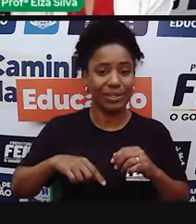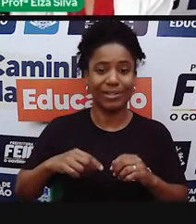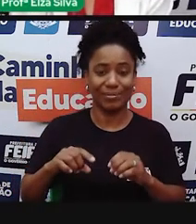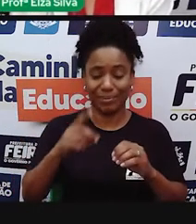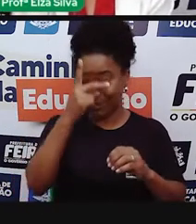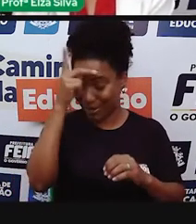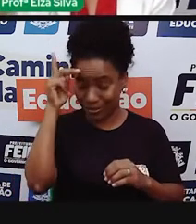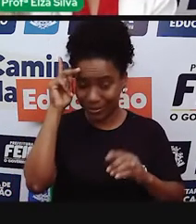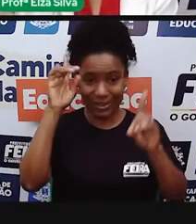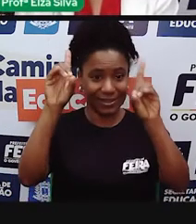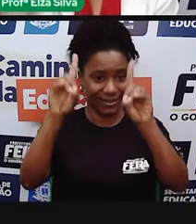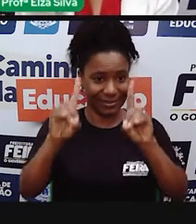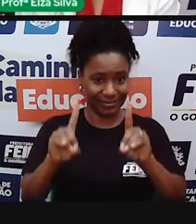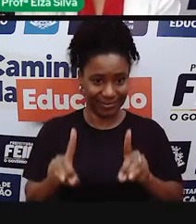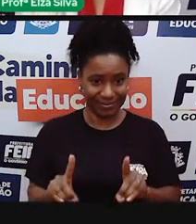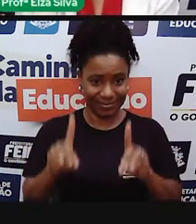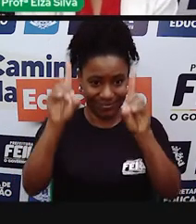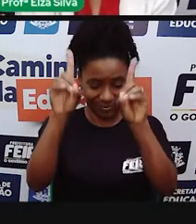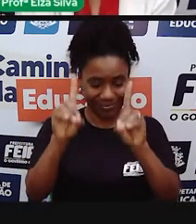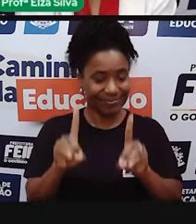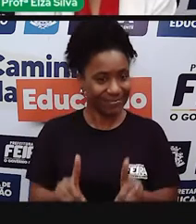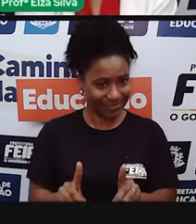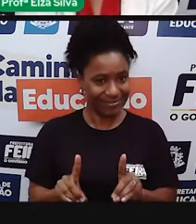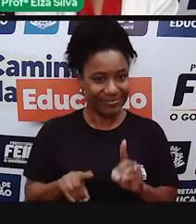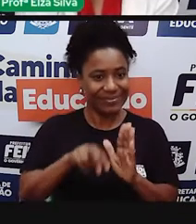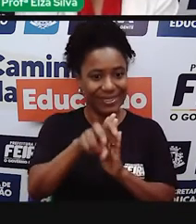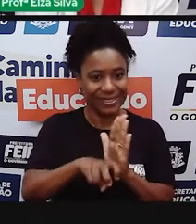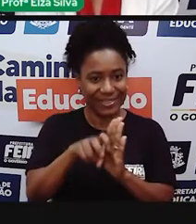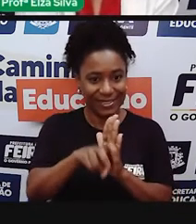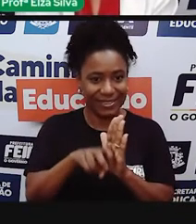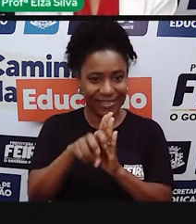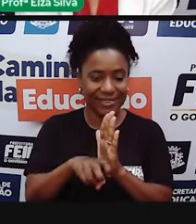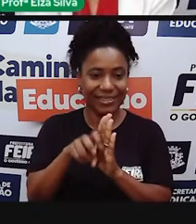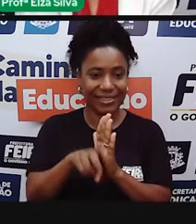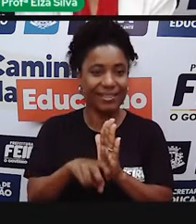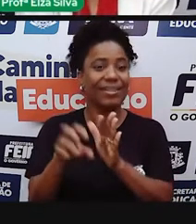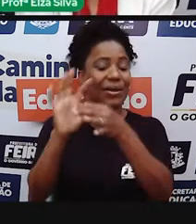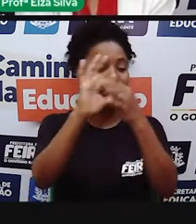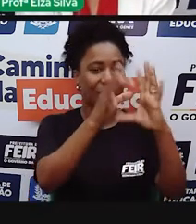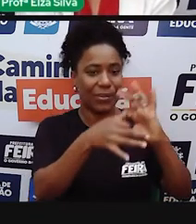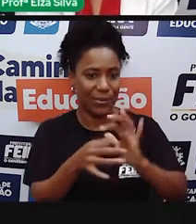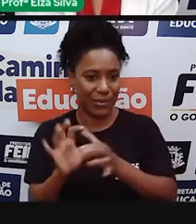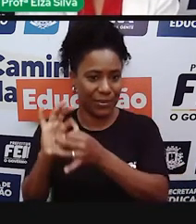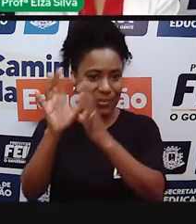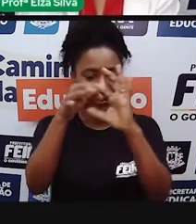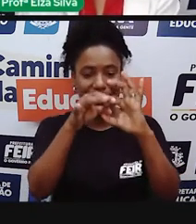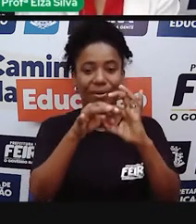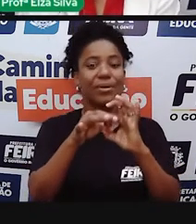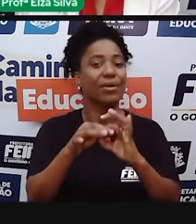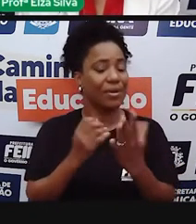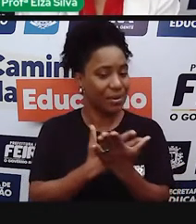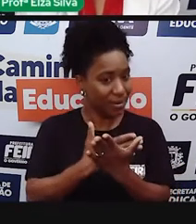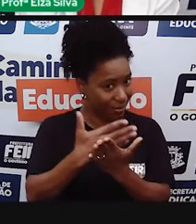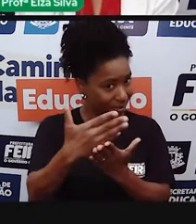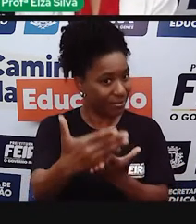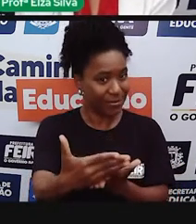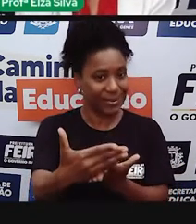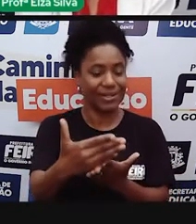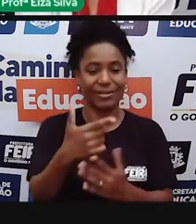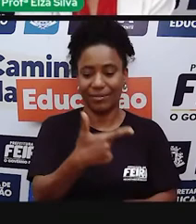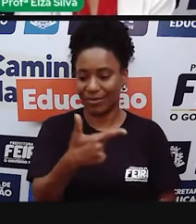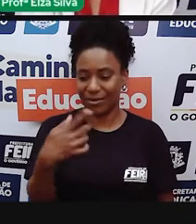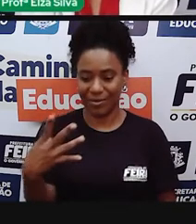voltados para as pessoas que possuem necessidades especiais, eles começarão no dia 24 de agosto e